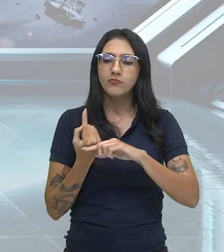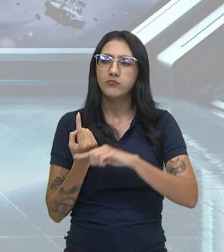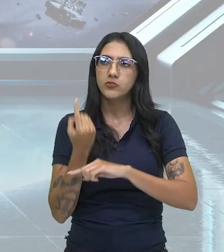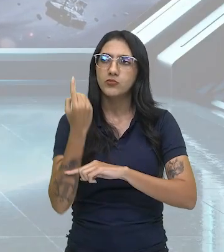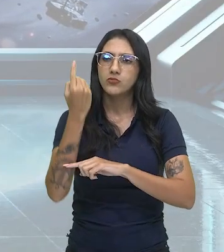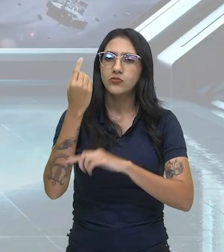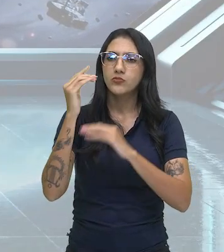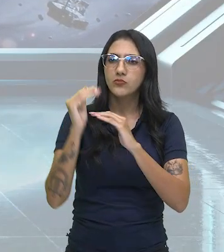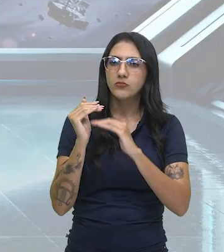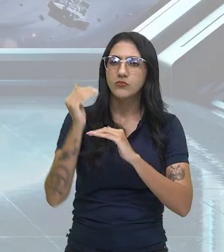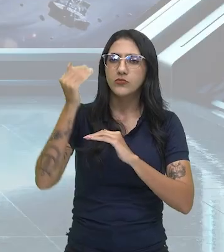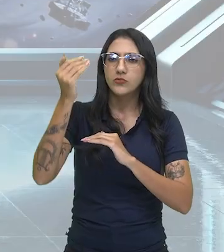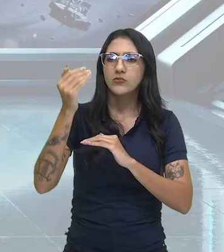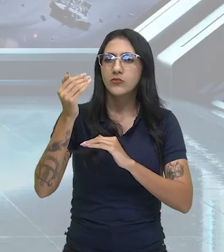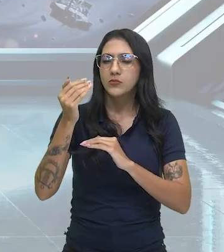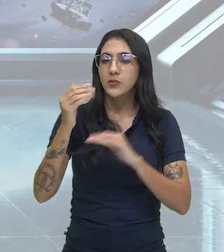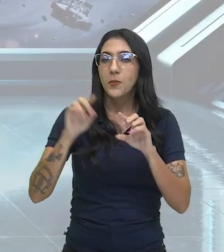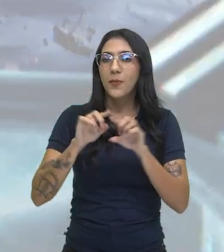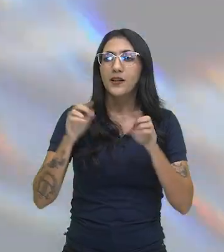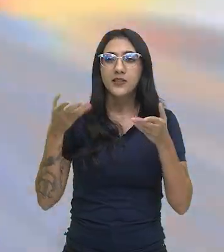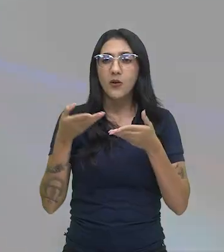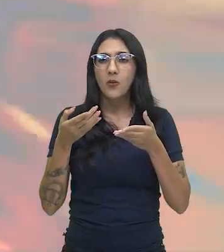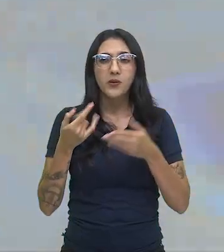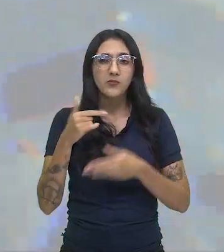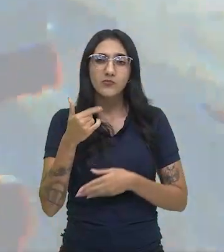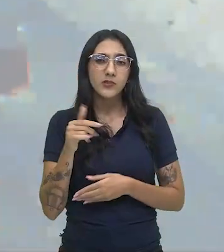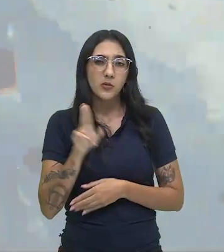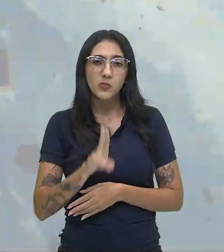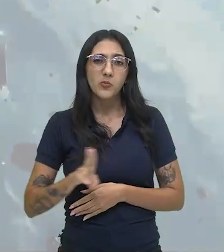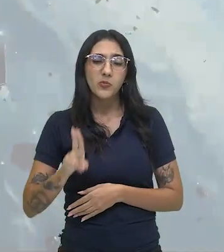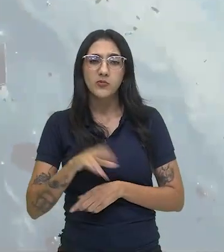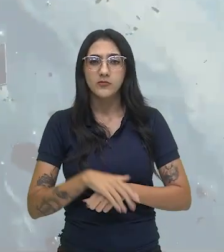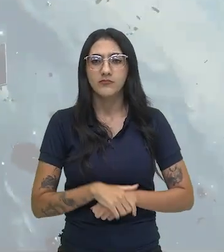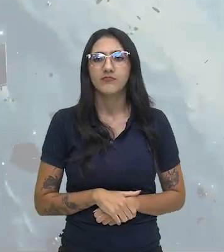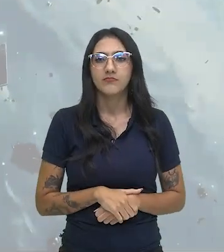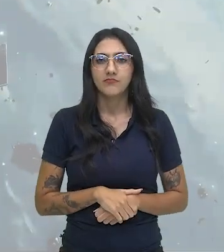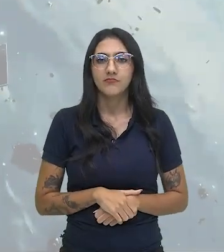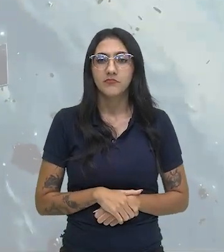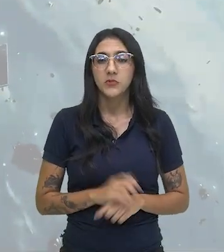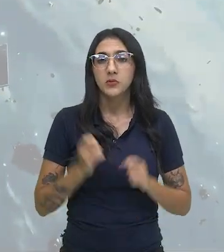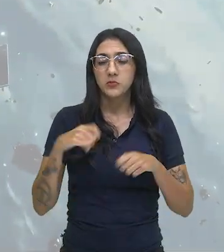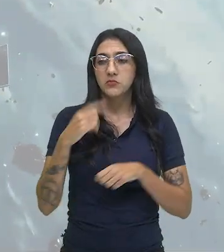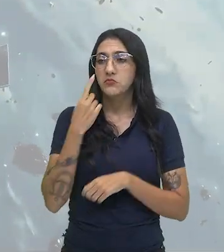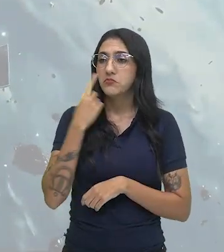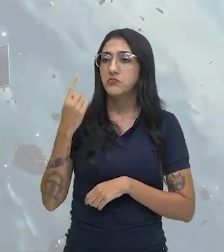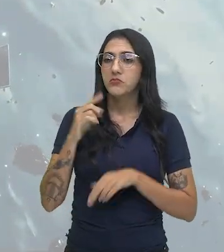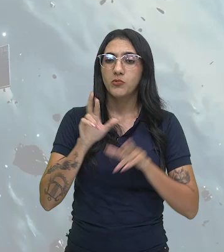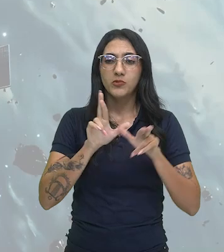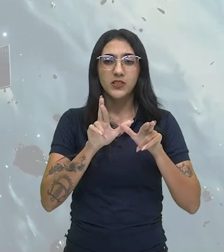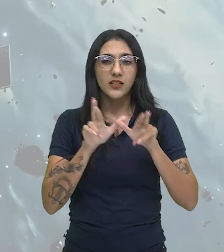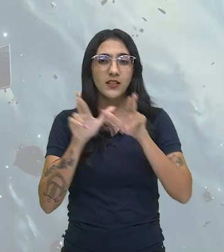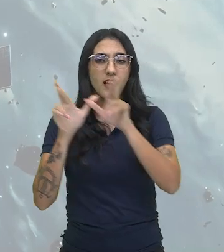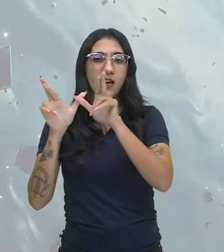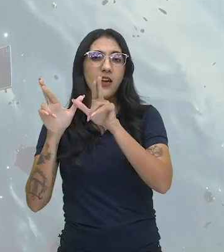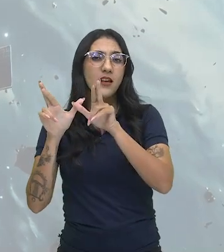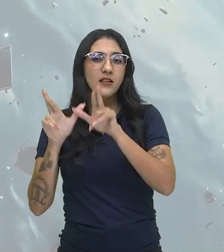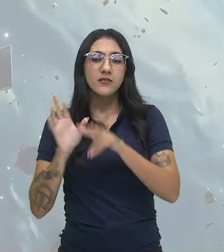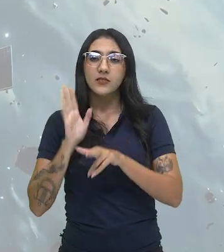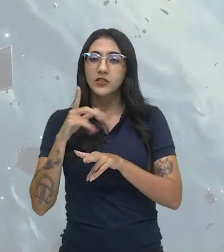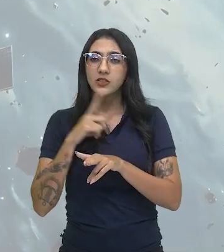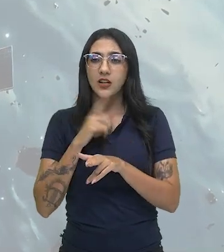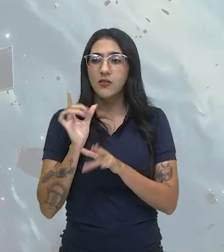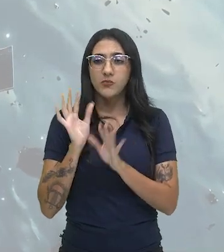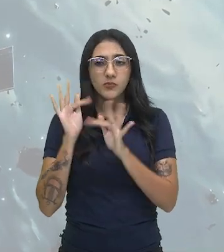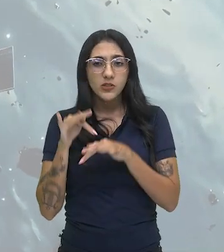não serve mais para nenhum propósito. Pode ser um satélite que chegou ao final de sua